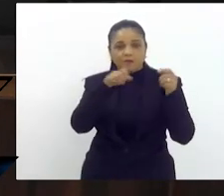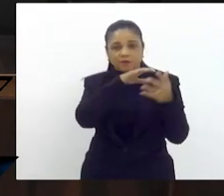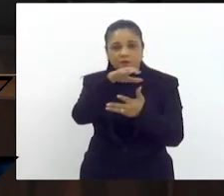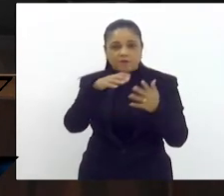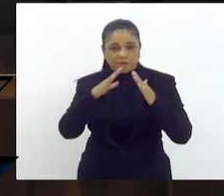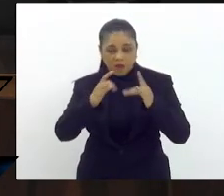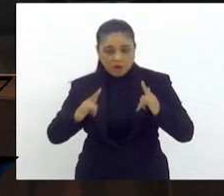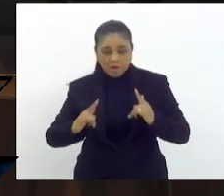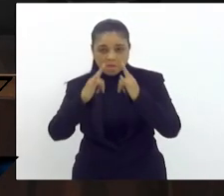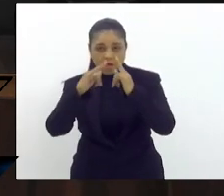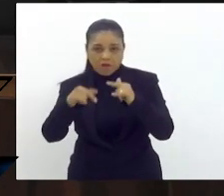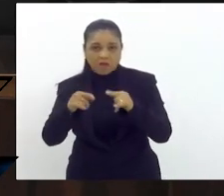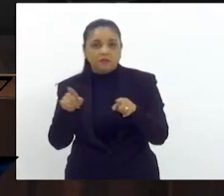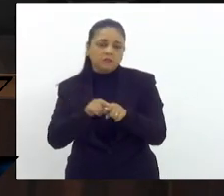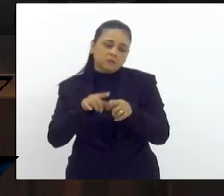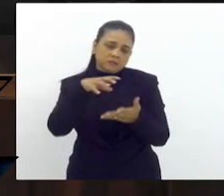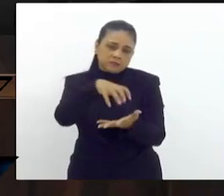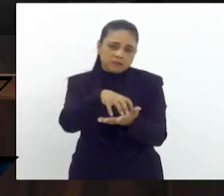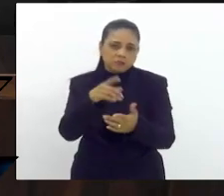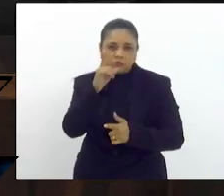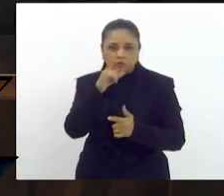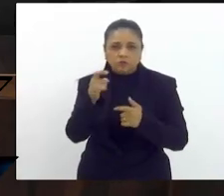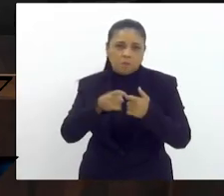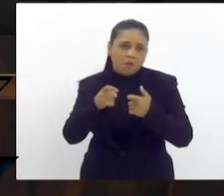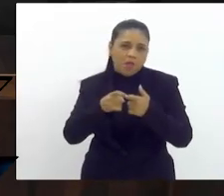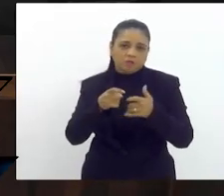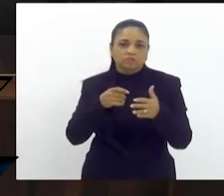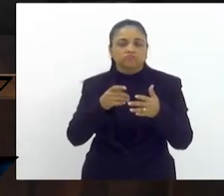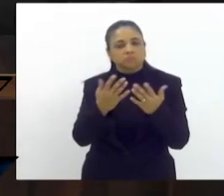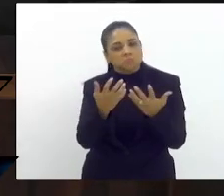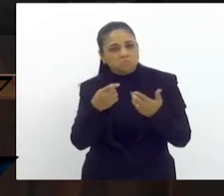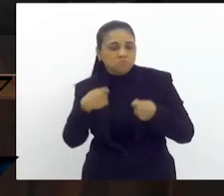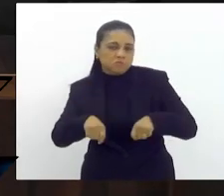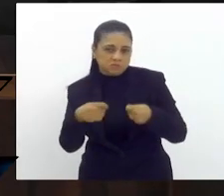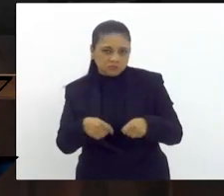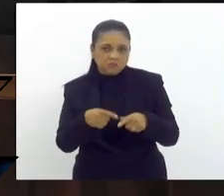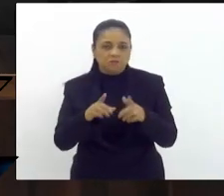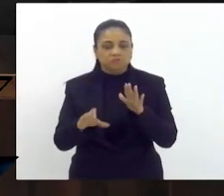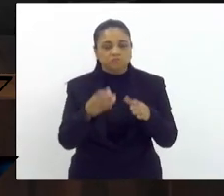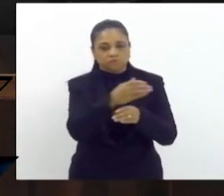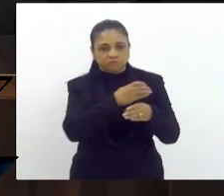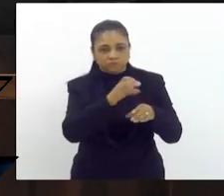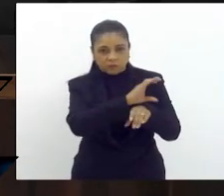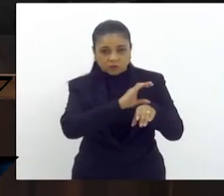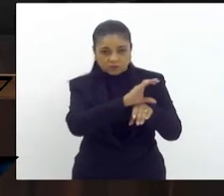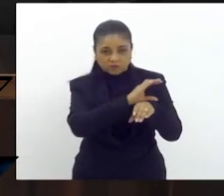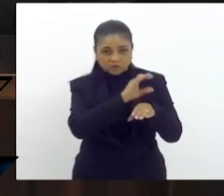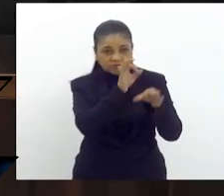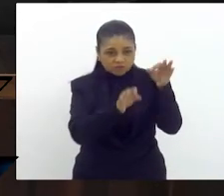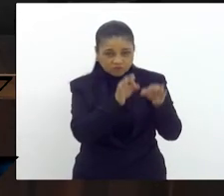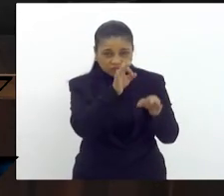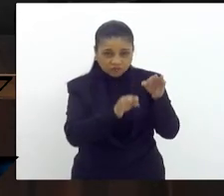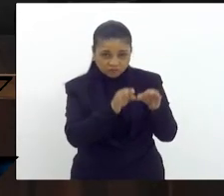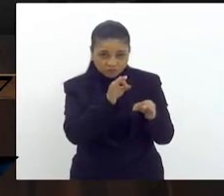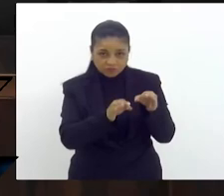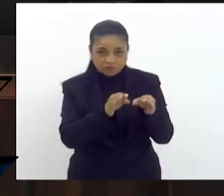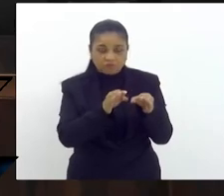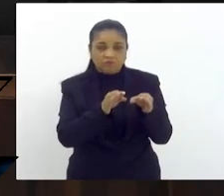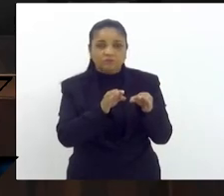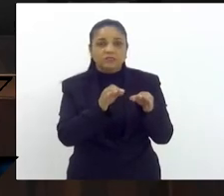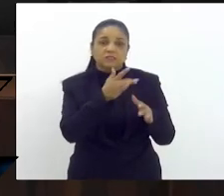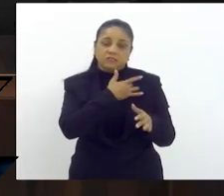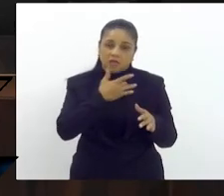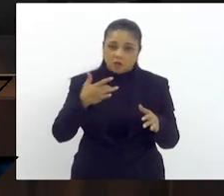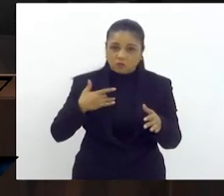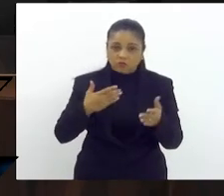demais centros médicos na forma que menciona pareceres das comissões Constituição e justiça pela constitucionalidade de